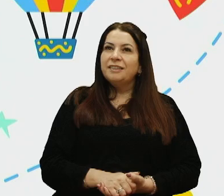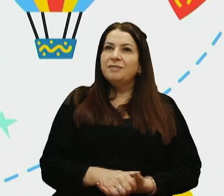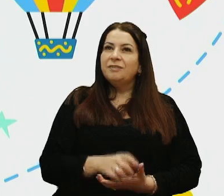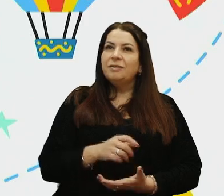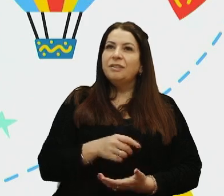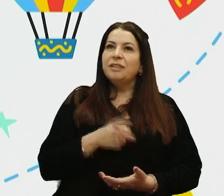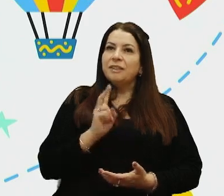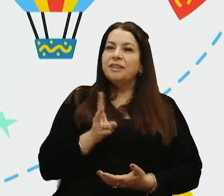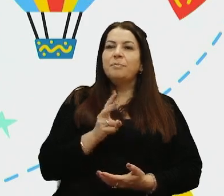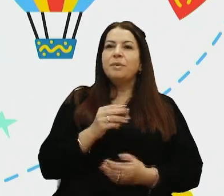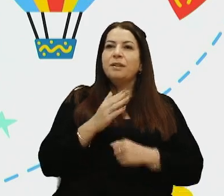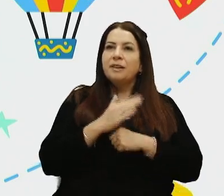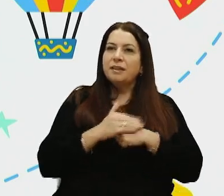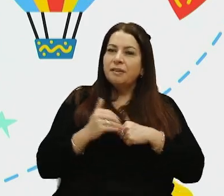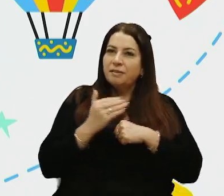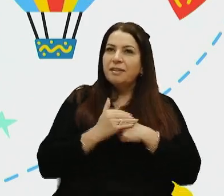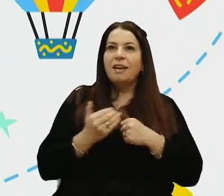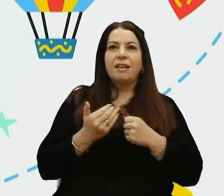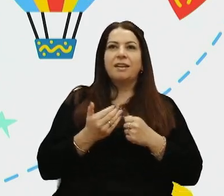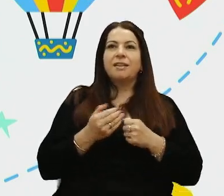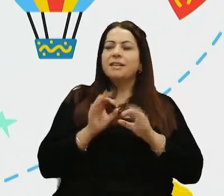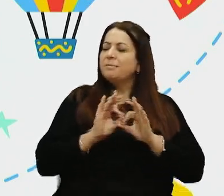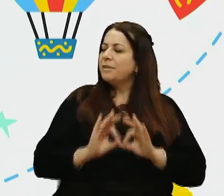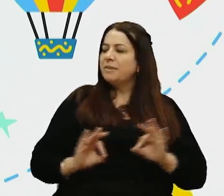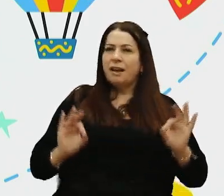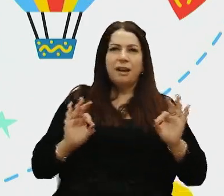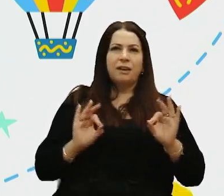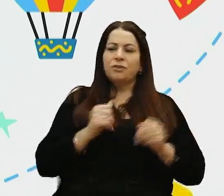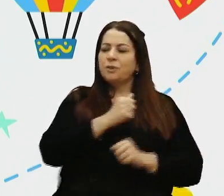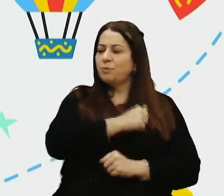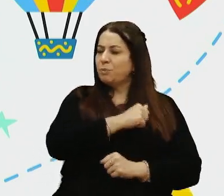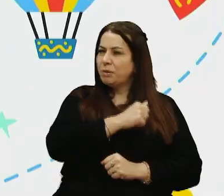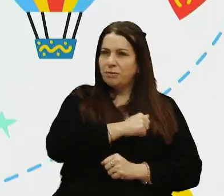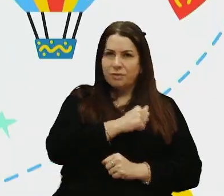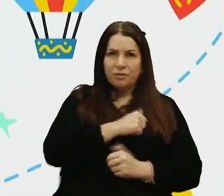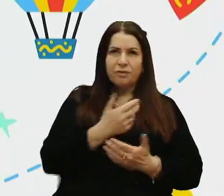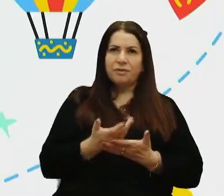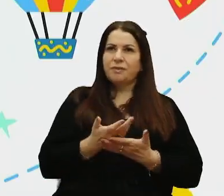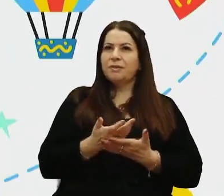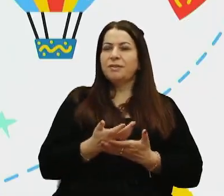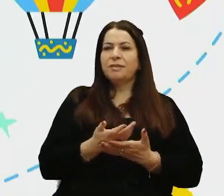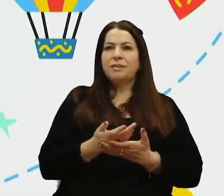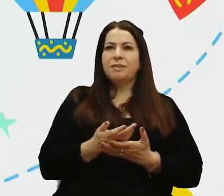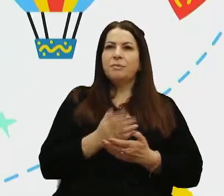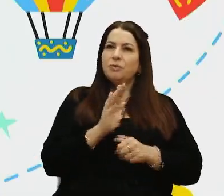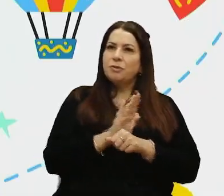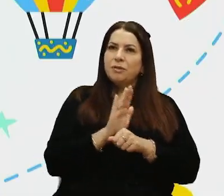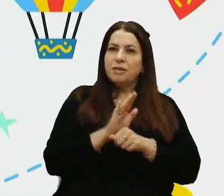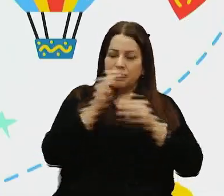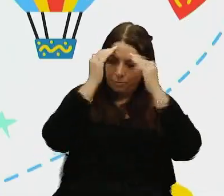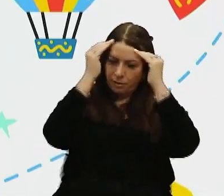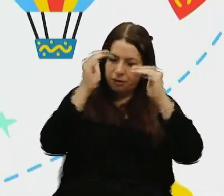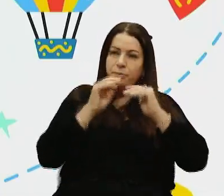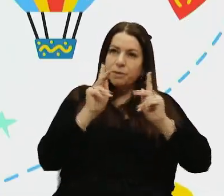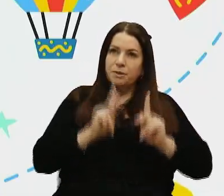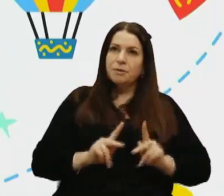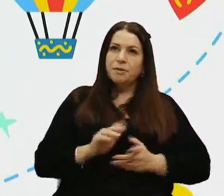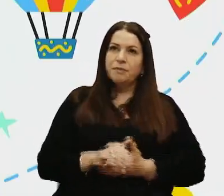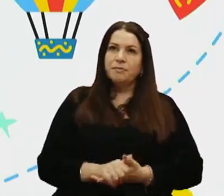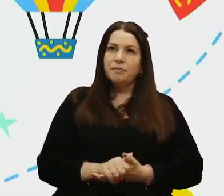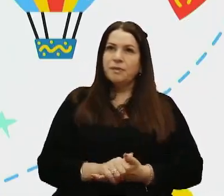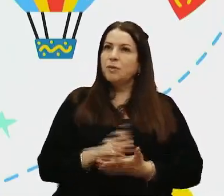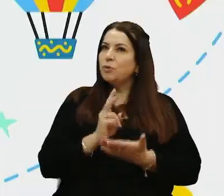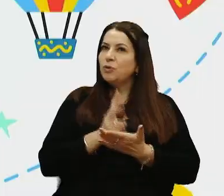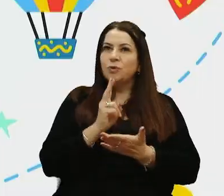Sempre da bondade, sempre da simplicidade, da humildade, com respeito às pessoas. E a gente